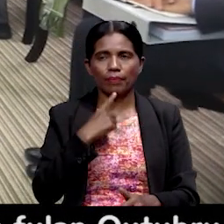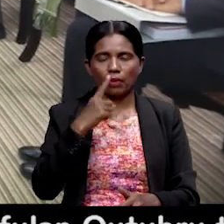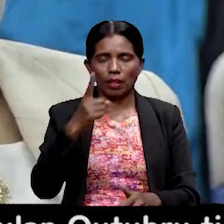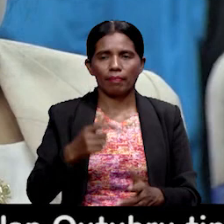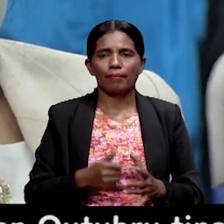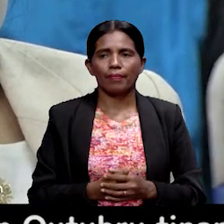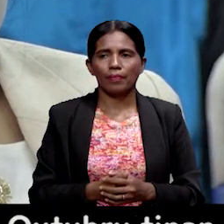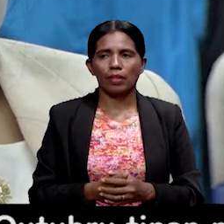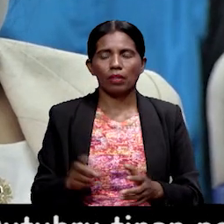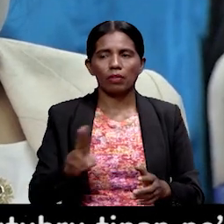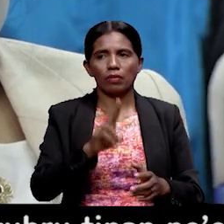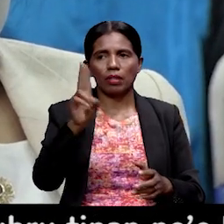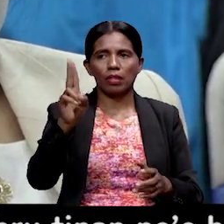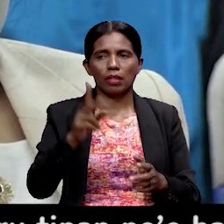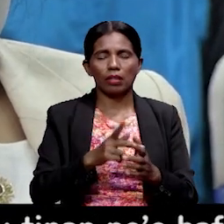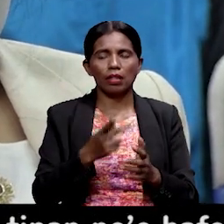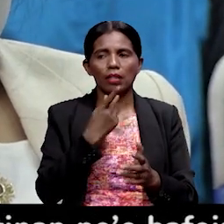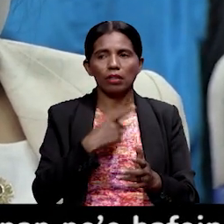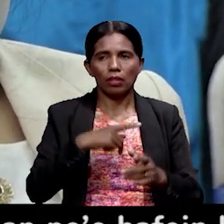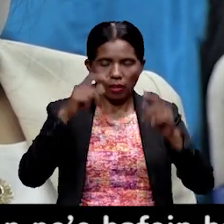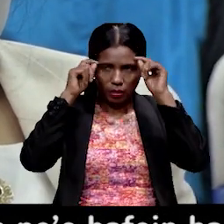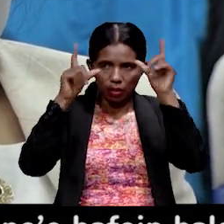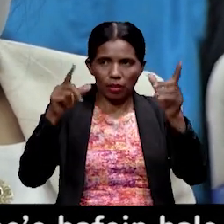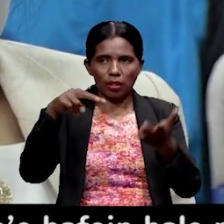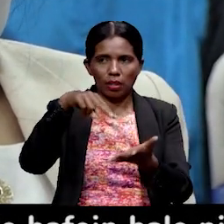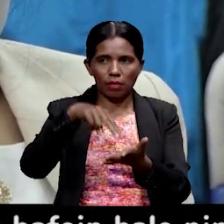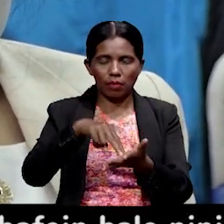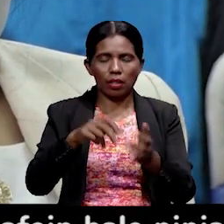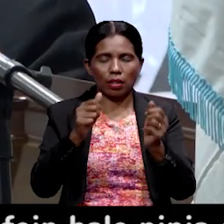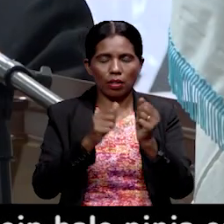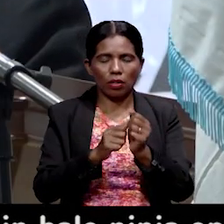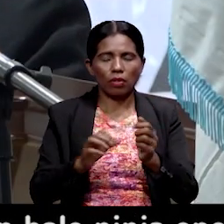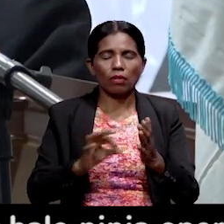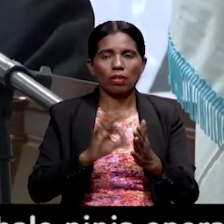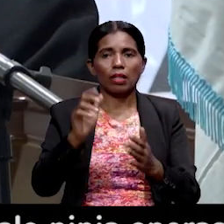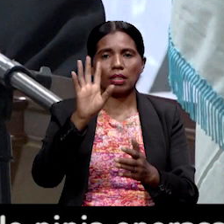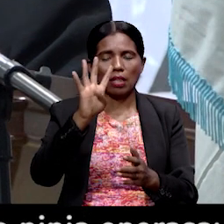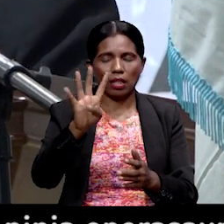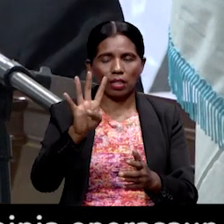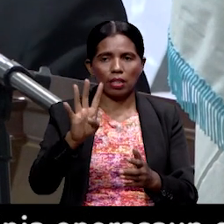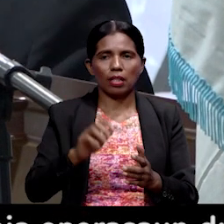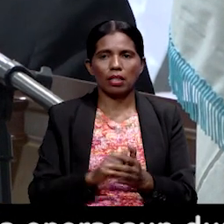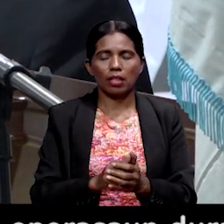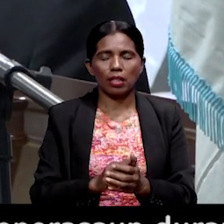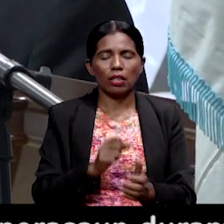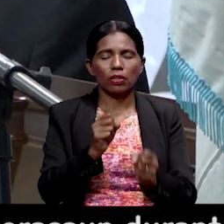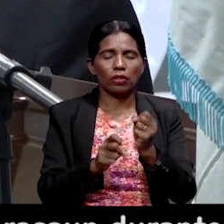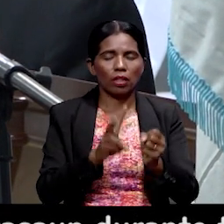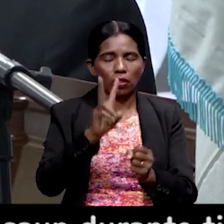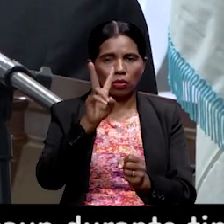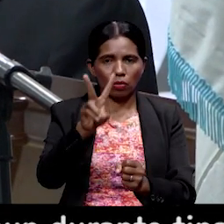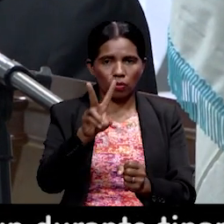Superior, Universidade Católica Timorense, Sehambrico Faculdade Hat Makanesan, Faculdade Social Rua,